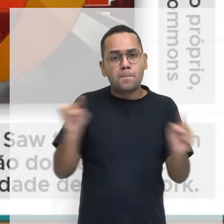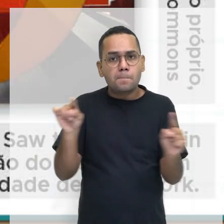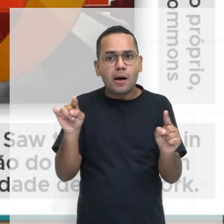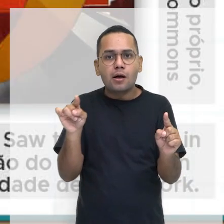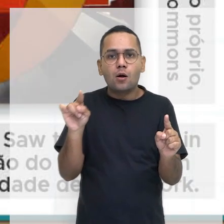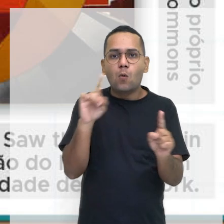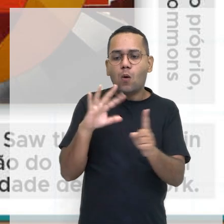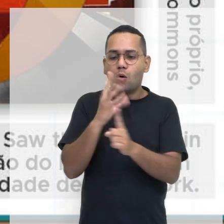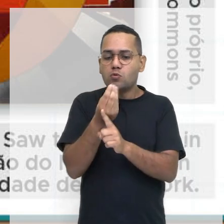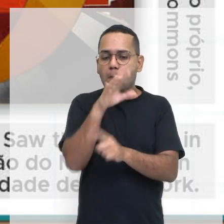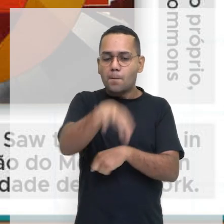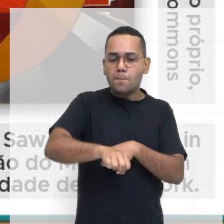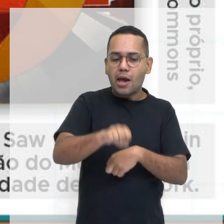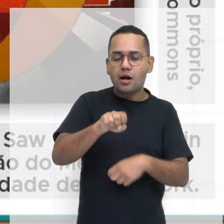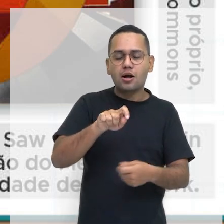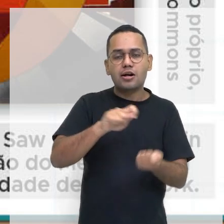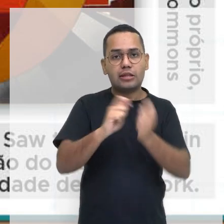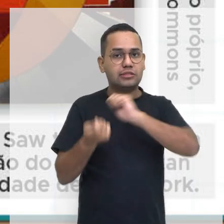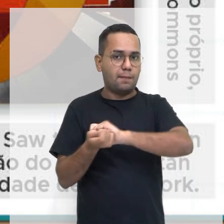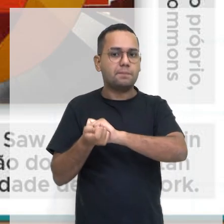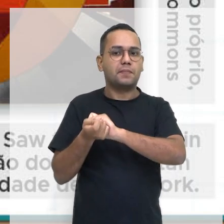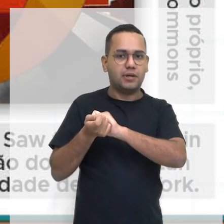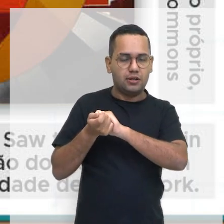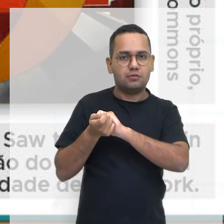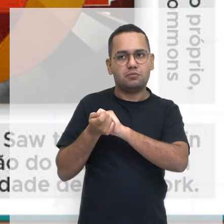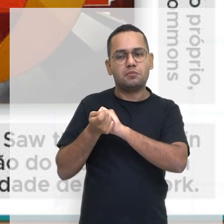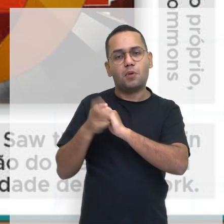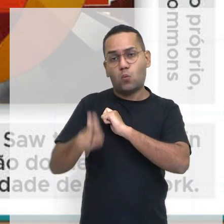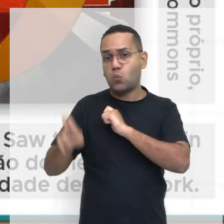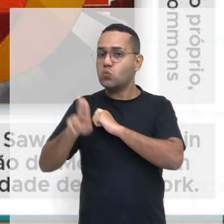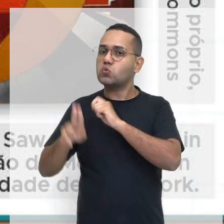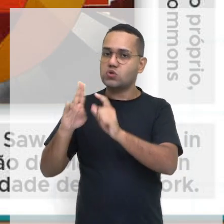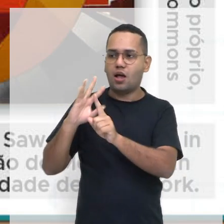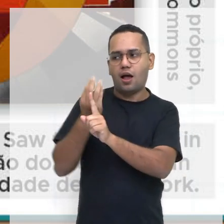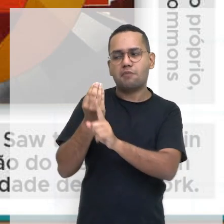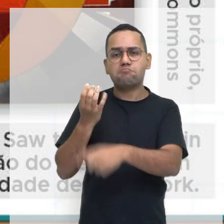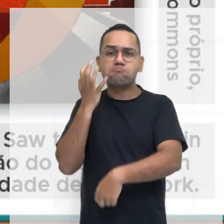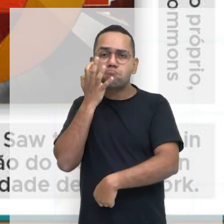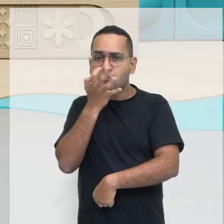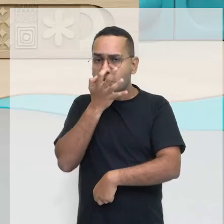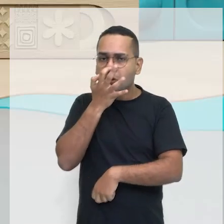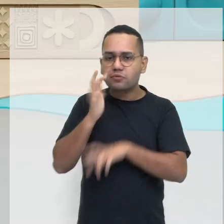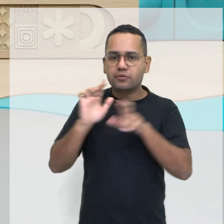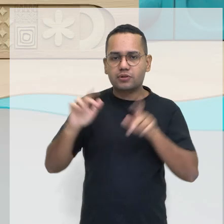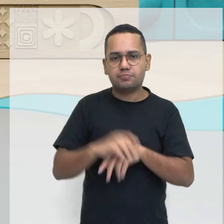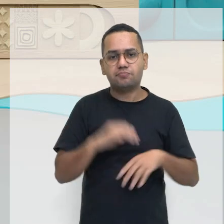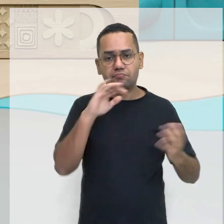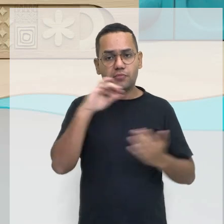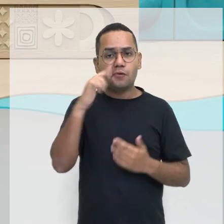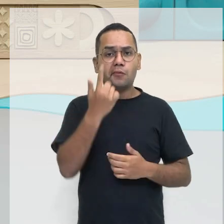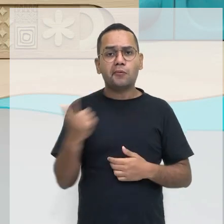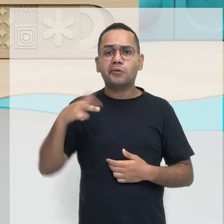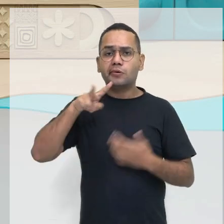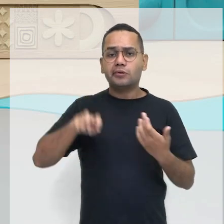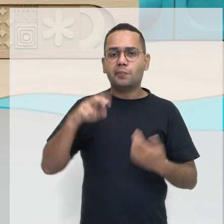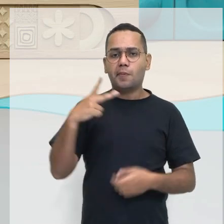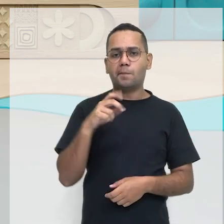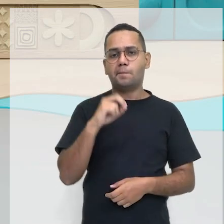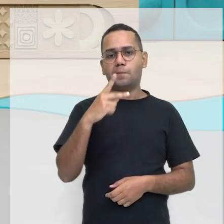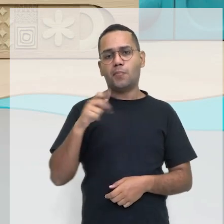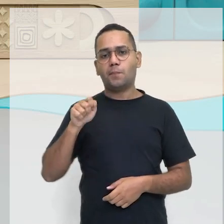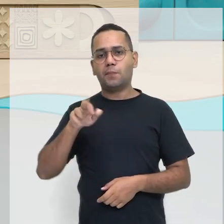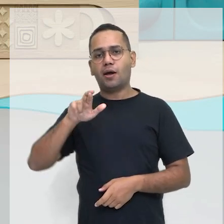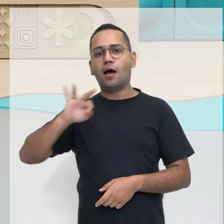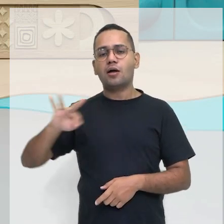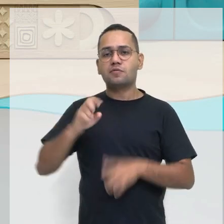pop art. Então, a pop art, né, foi um movimento surgido principalmente, tá, nos